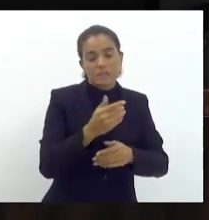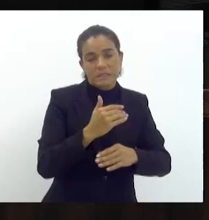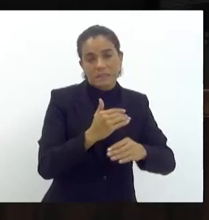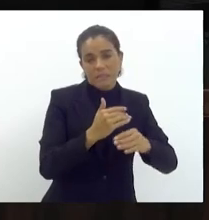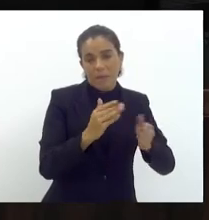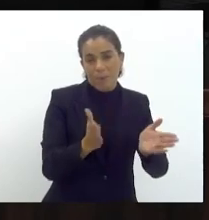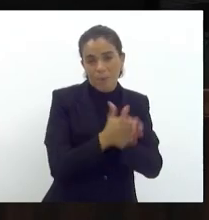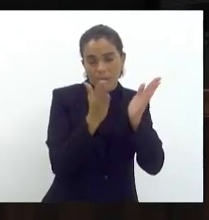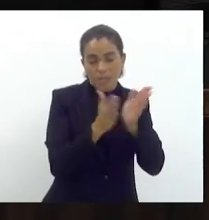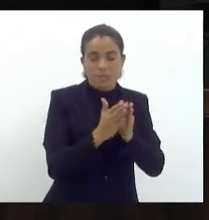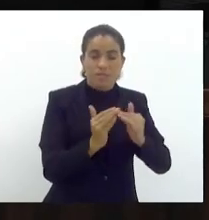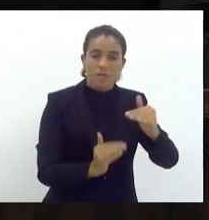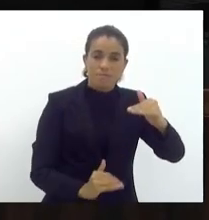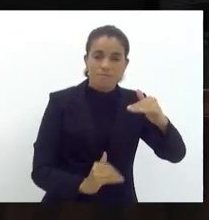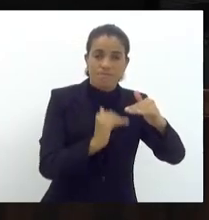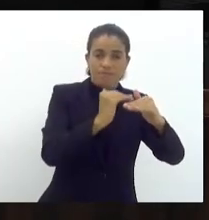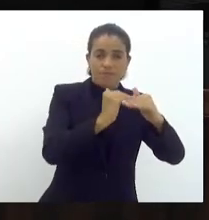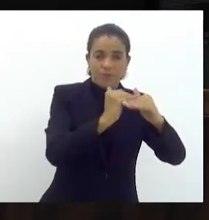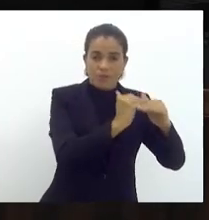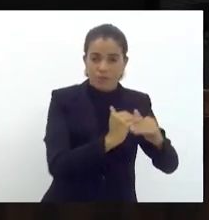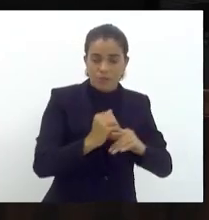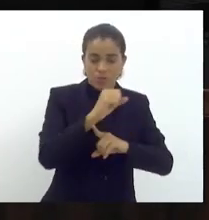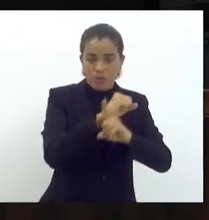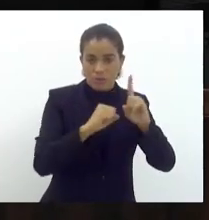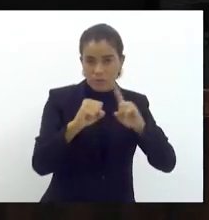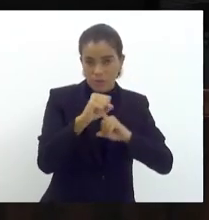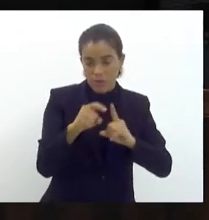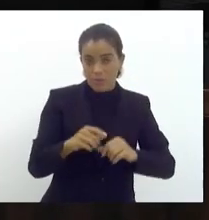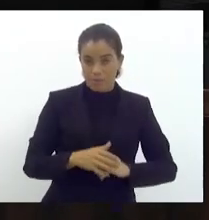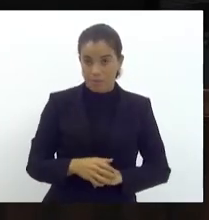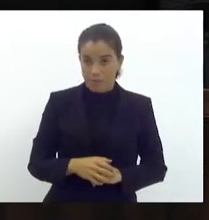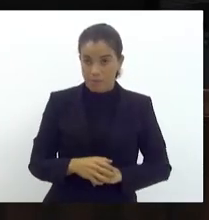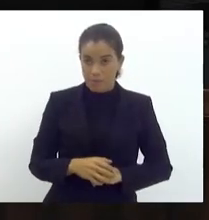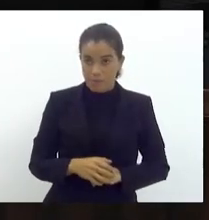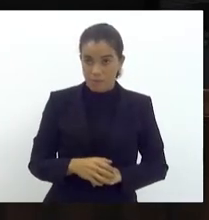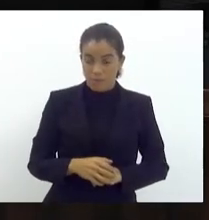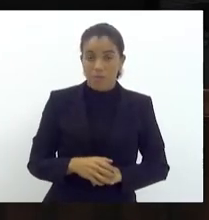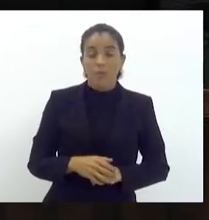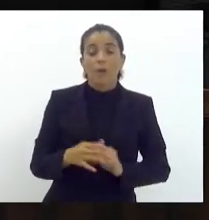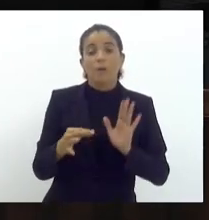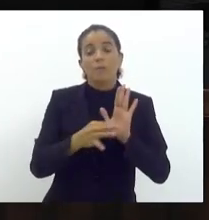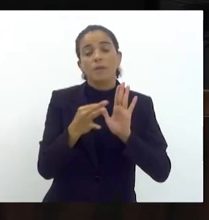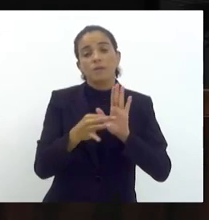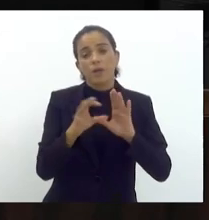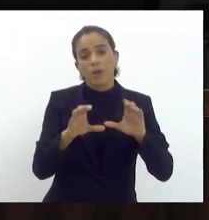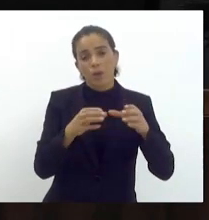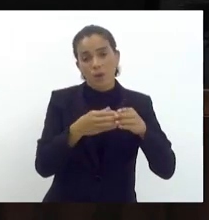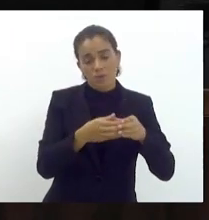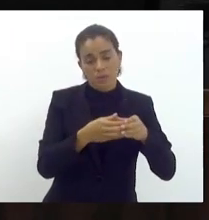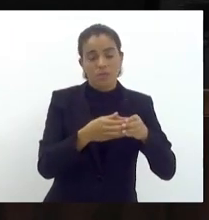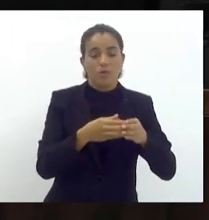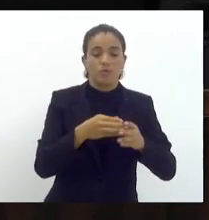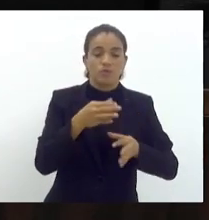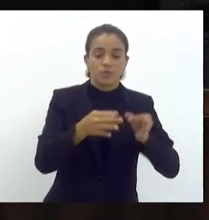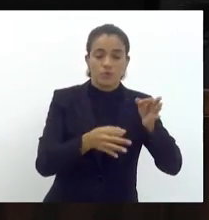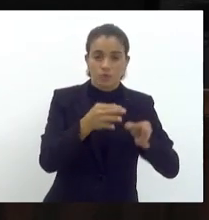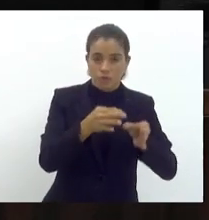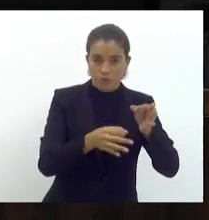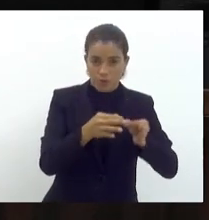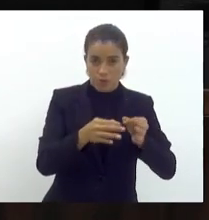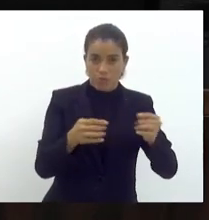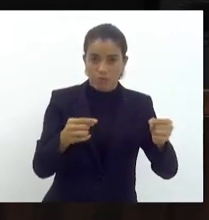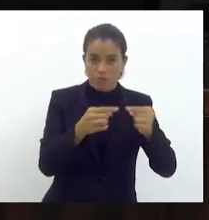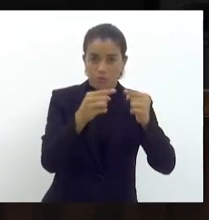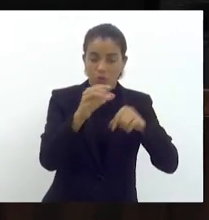sociais vecp e da outras providências pareceres das comissões Constituição e justiça pela